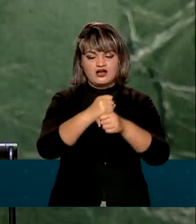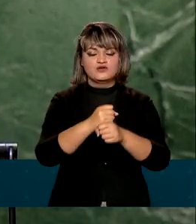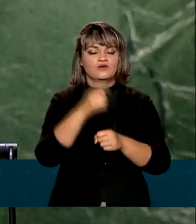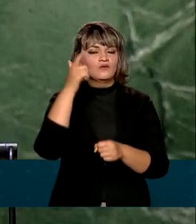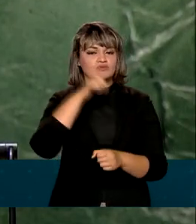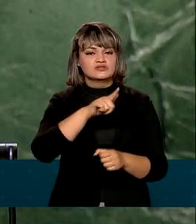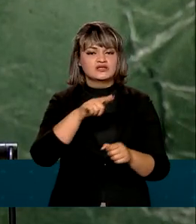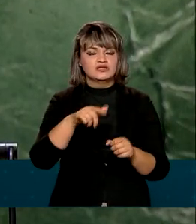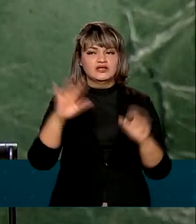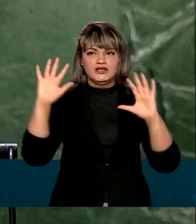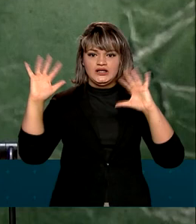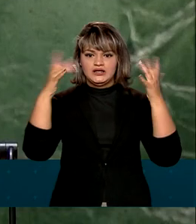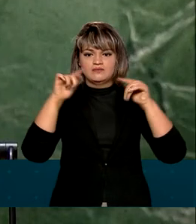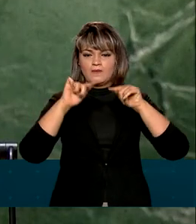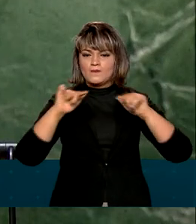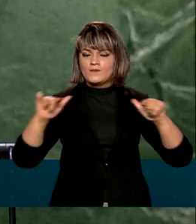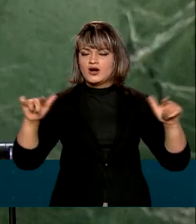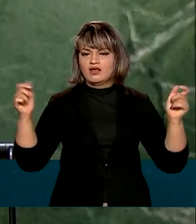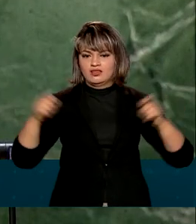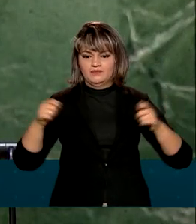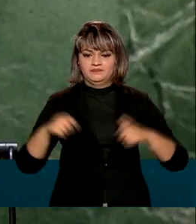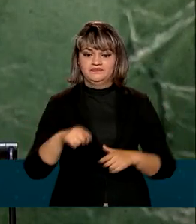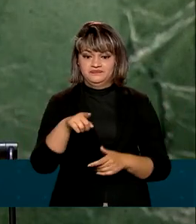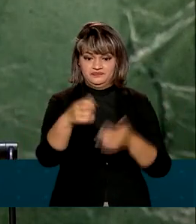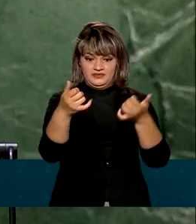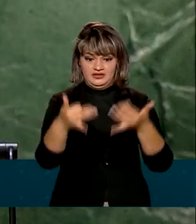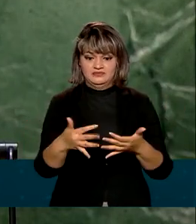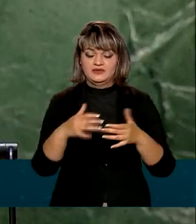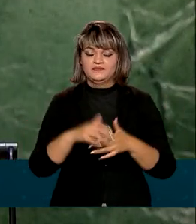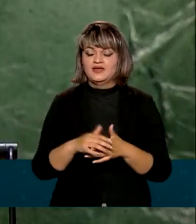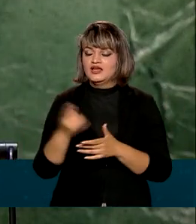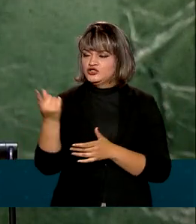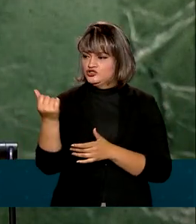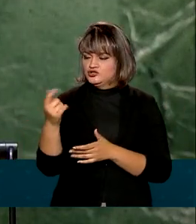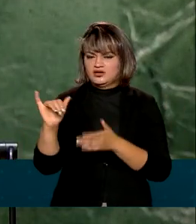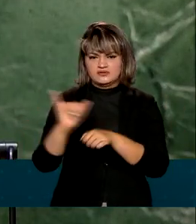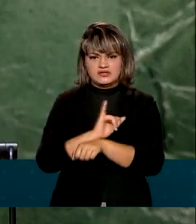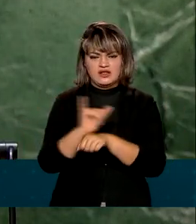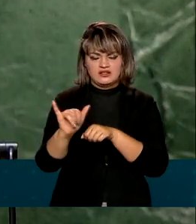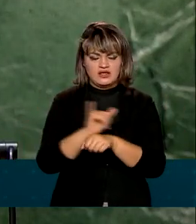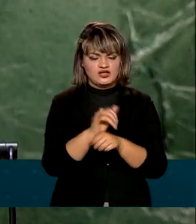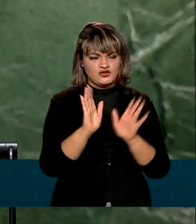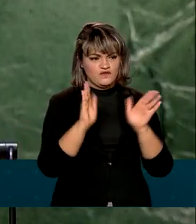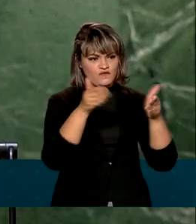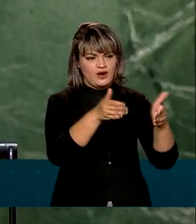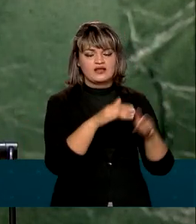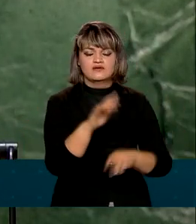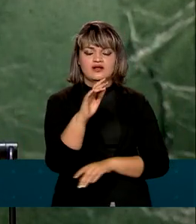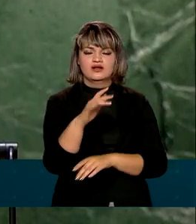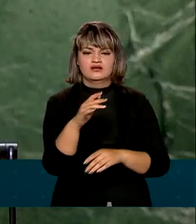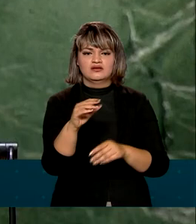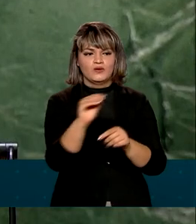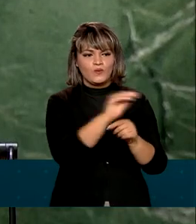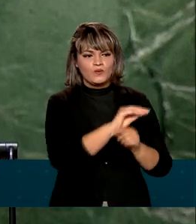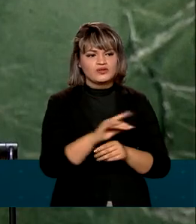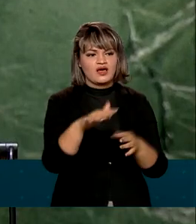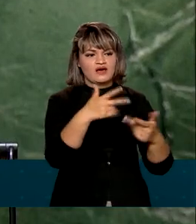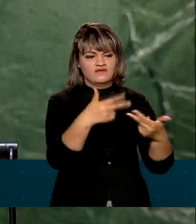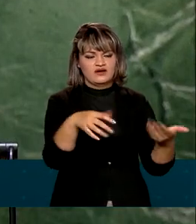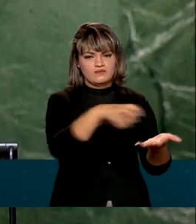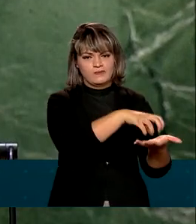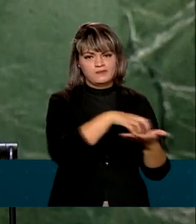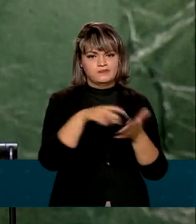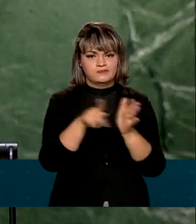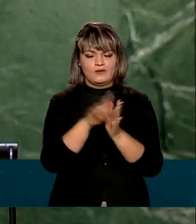neutralidade climática. Os recursos humanos e financeiros destinados ao fortalecimento dos órgãos ambientais